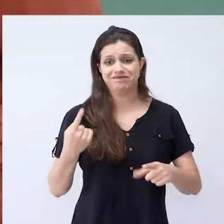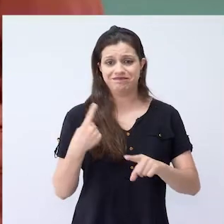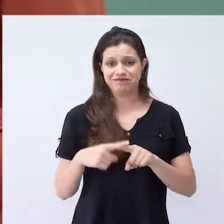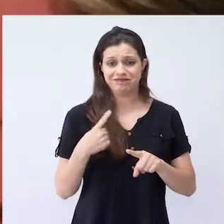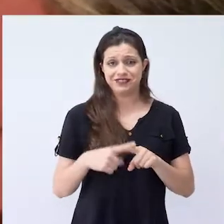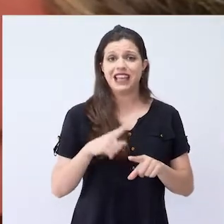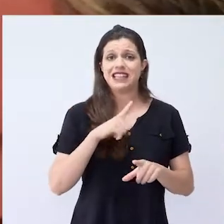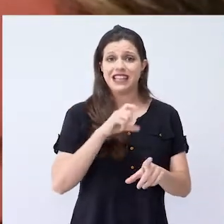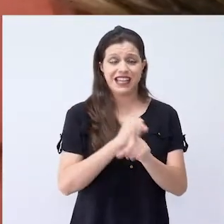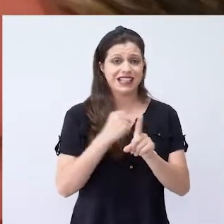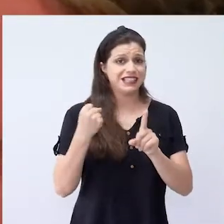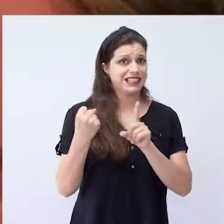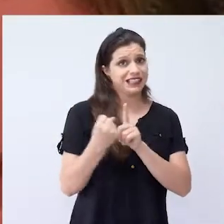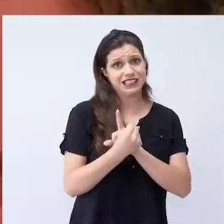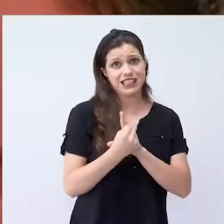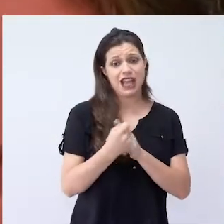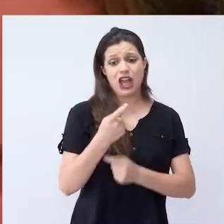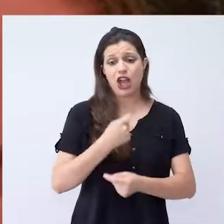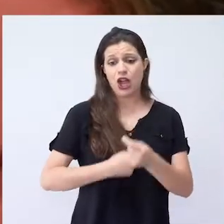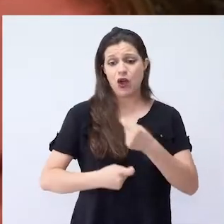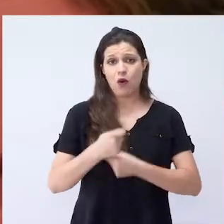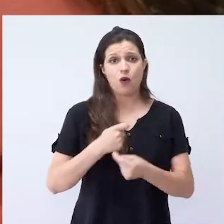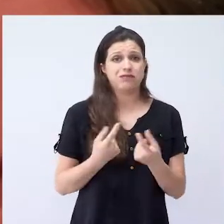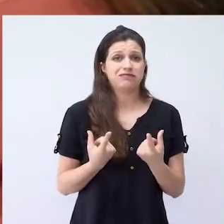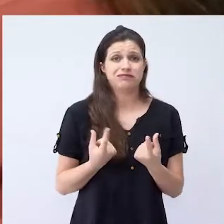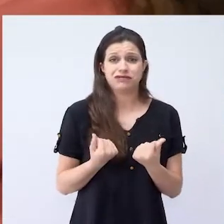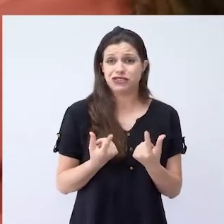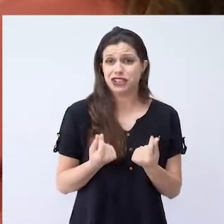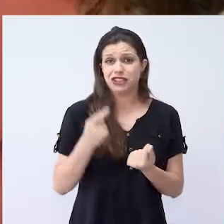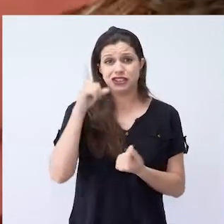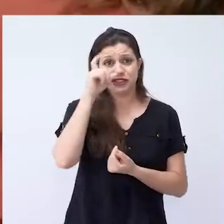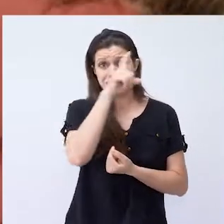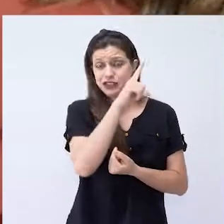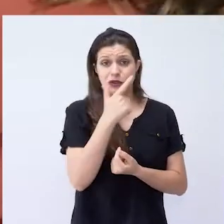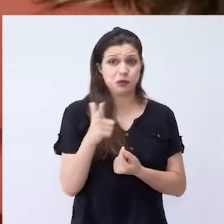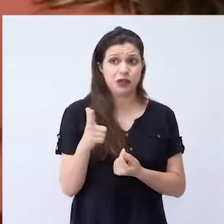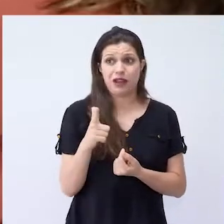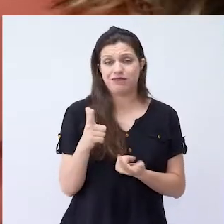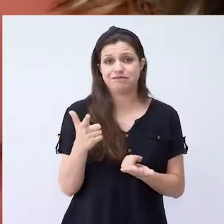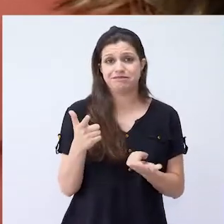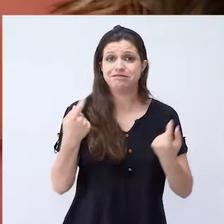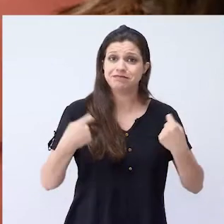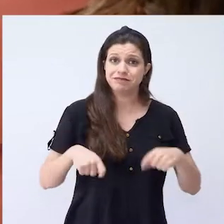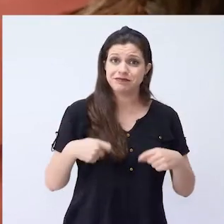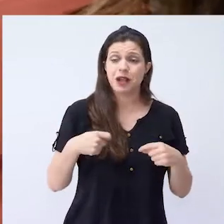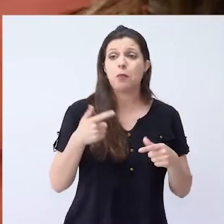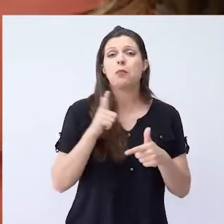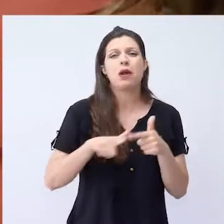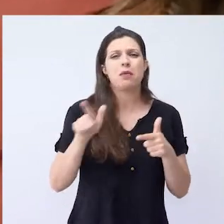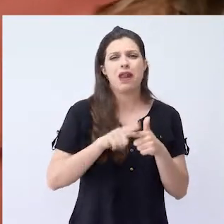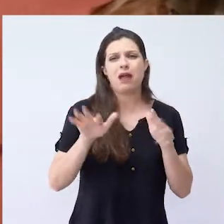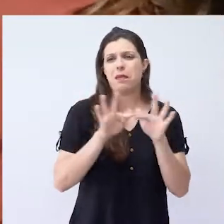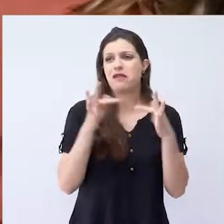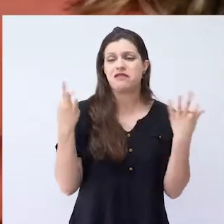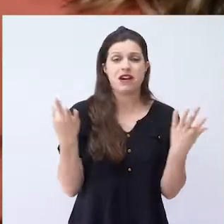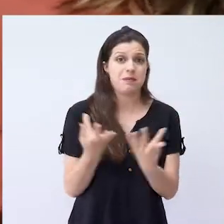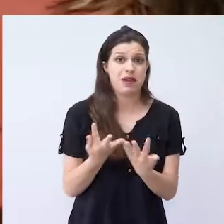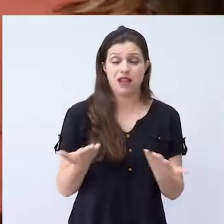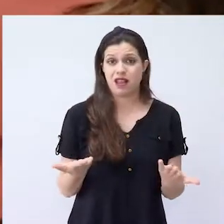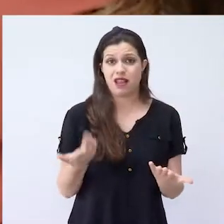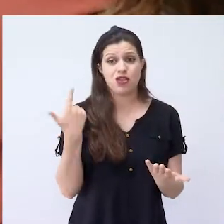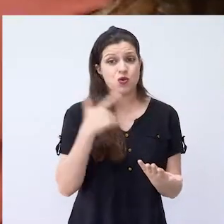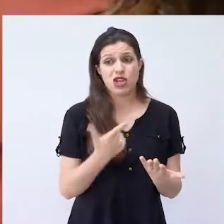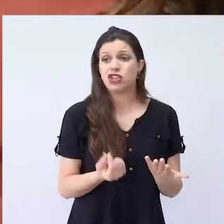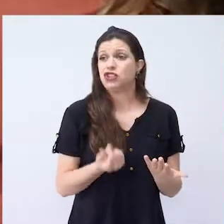rua. Porque ele está inserido num contexto socioeconômico e pelo fato de não ter oportunidades efetivas, muitas vezes uma